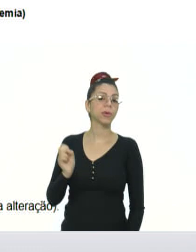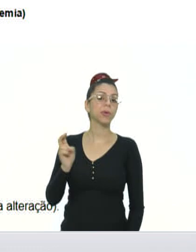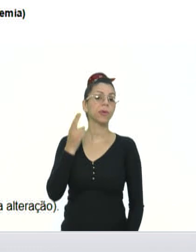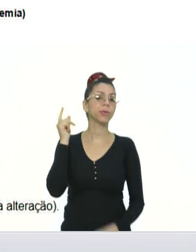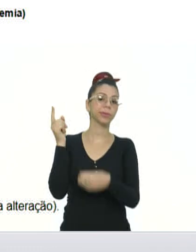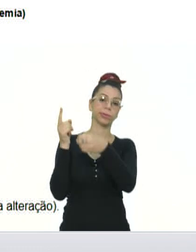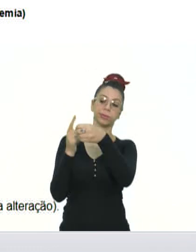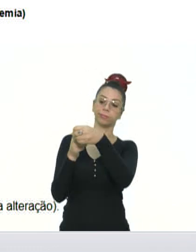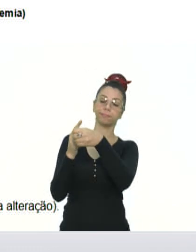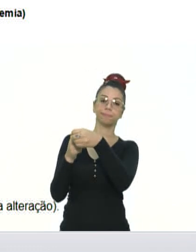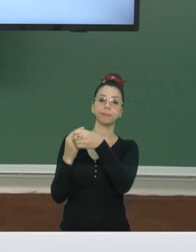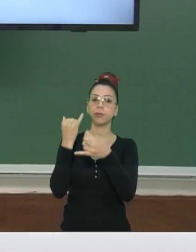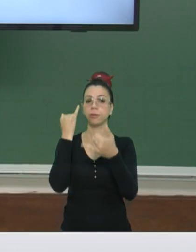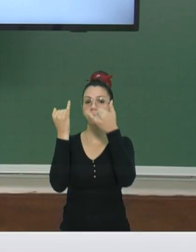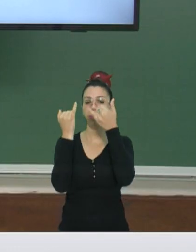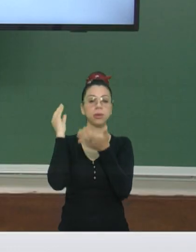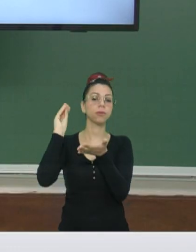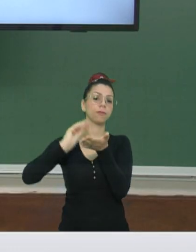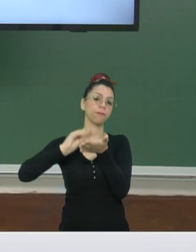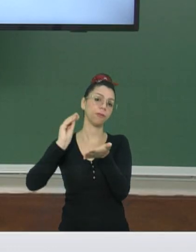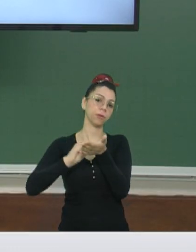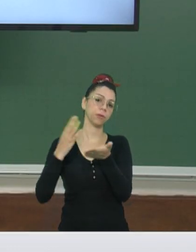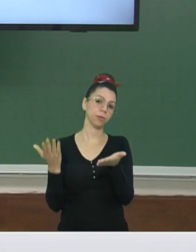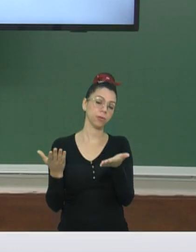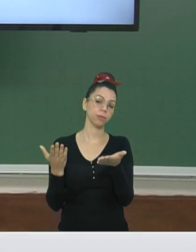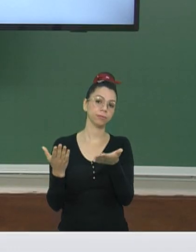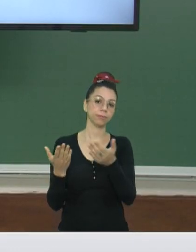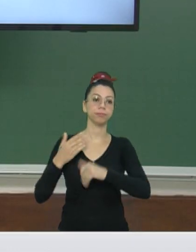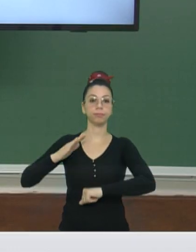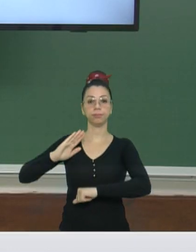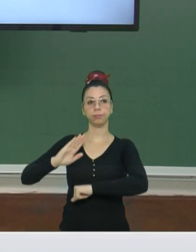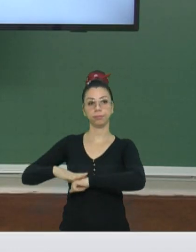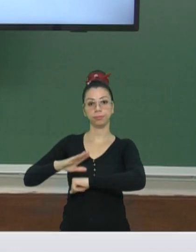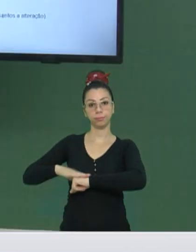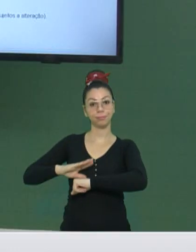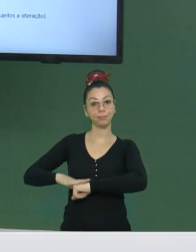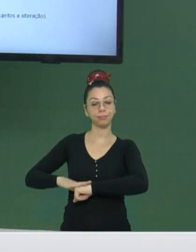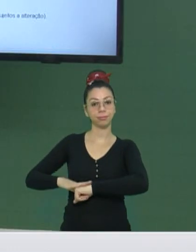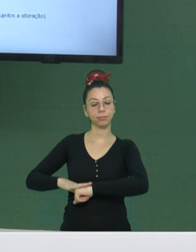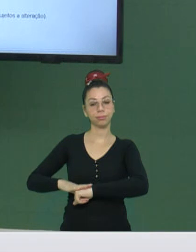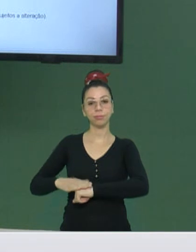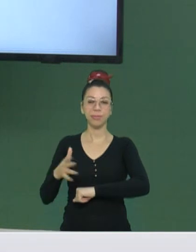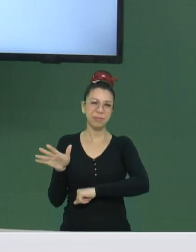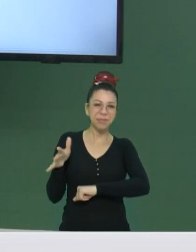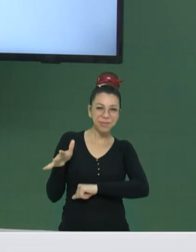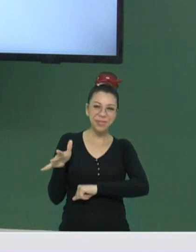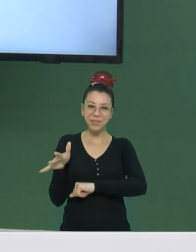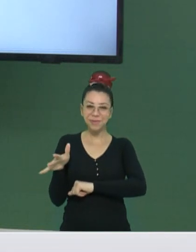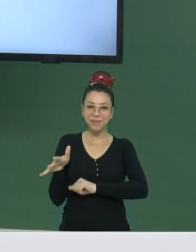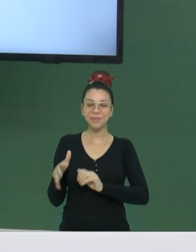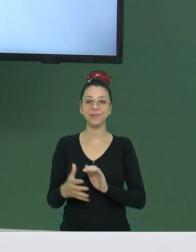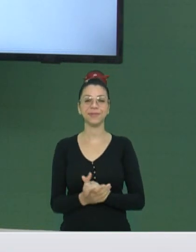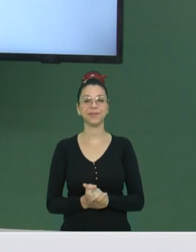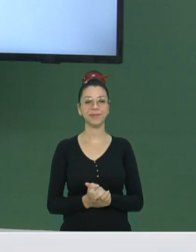município não informou? O meu está razoável.